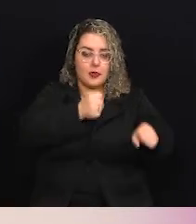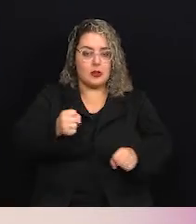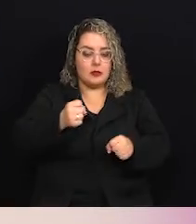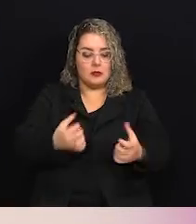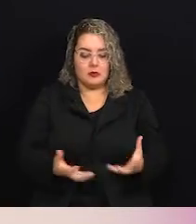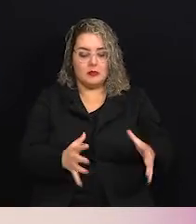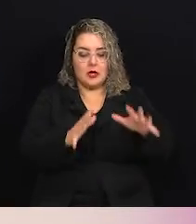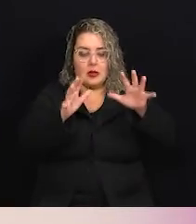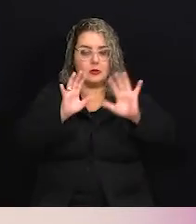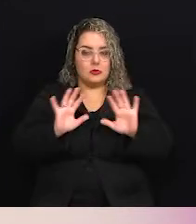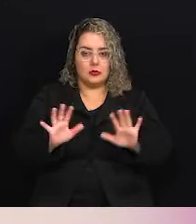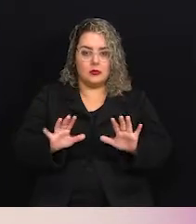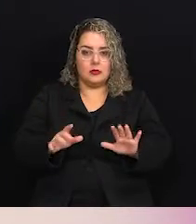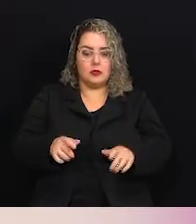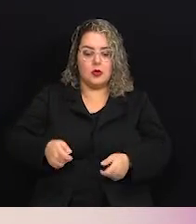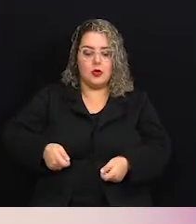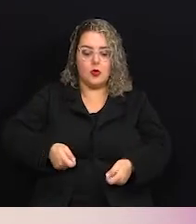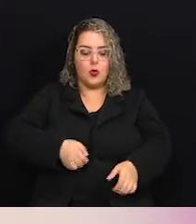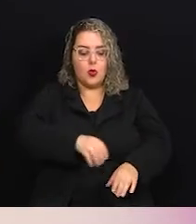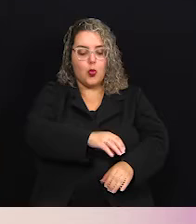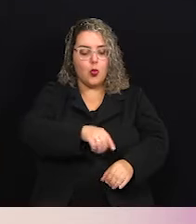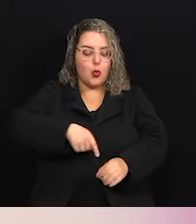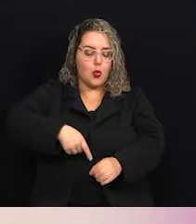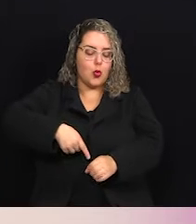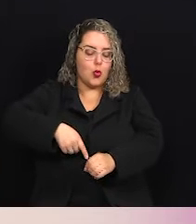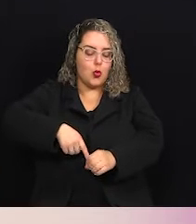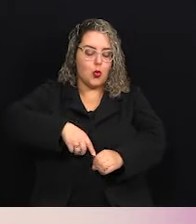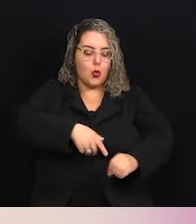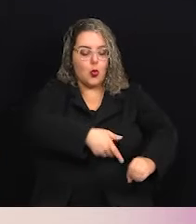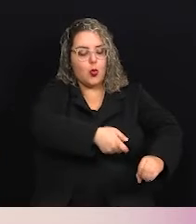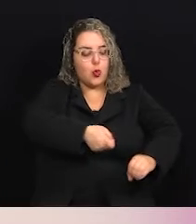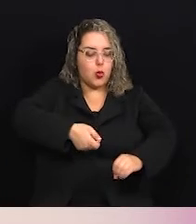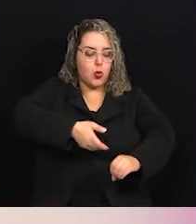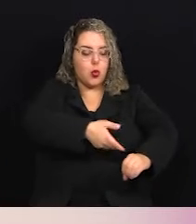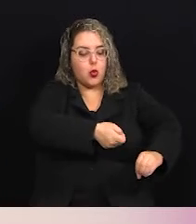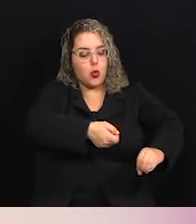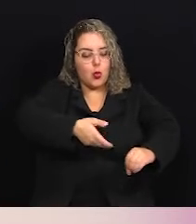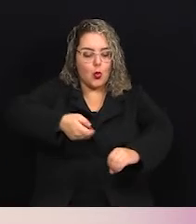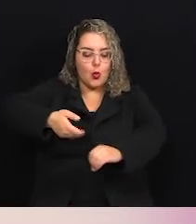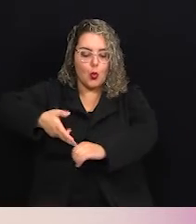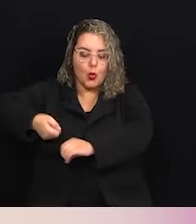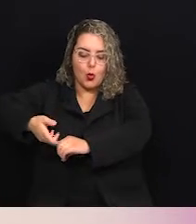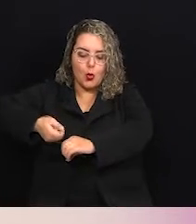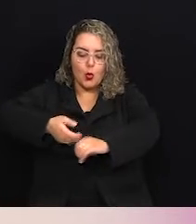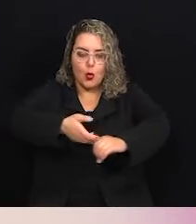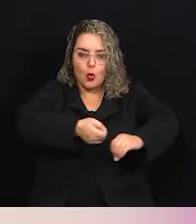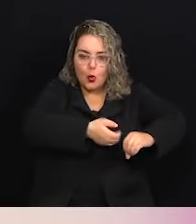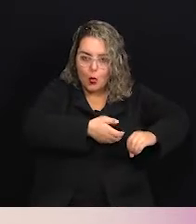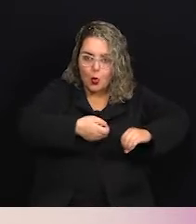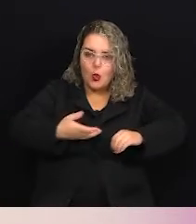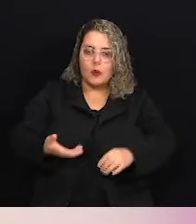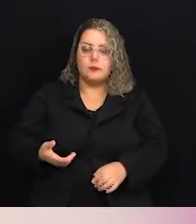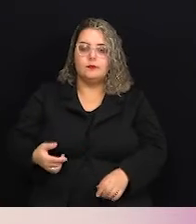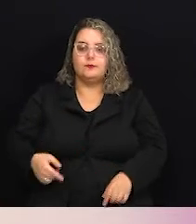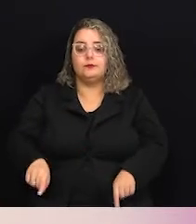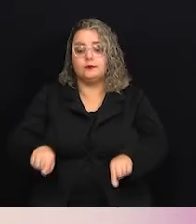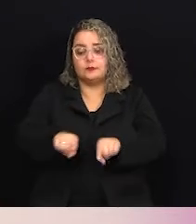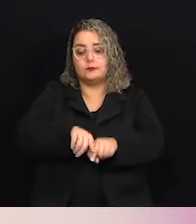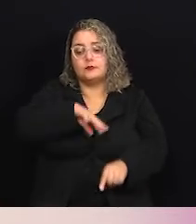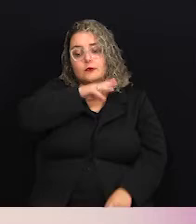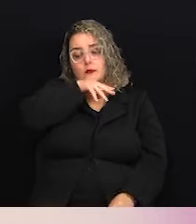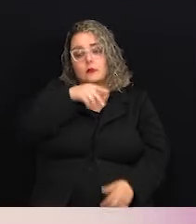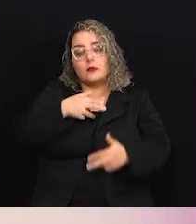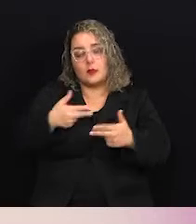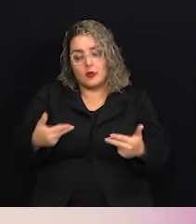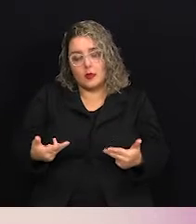não levantar essa poeira e tentar minimizar a quantidade de animais domésticos. A gente sabe que isso